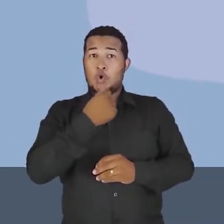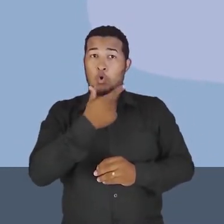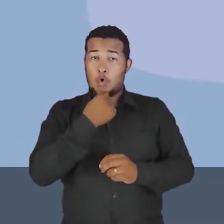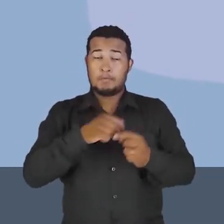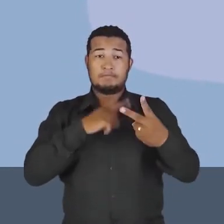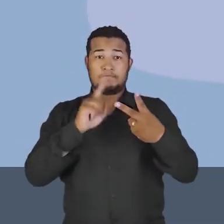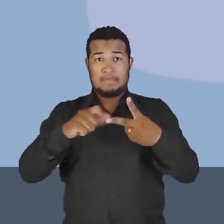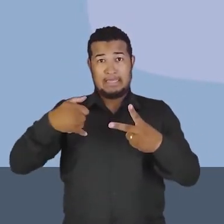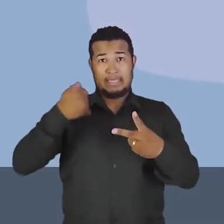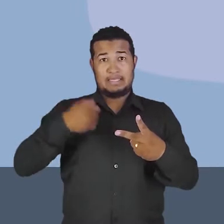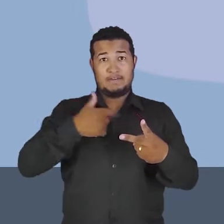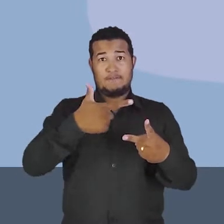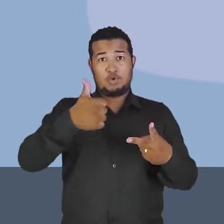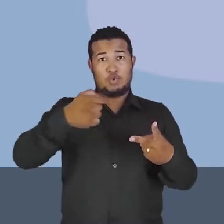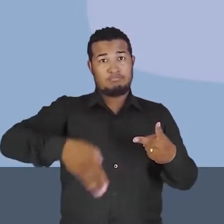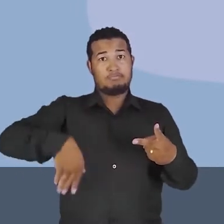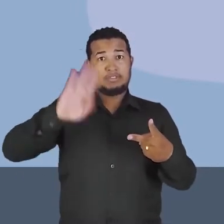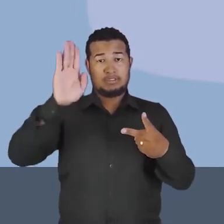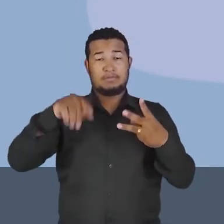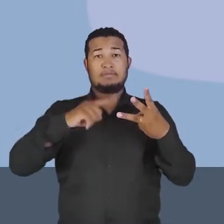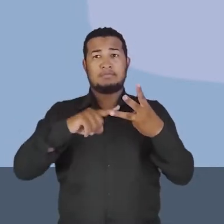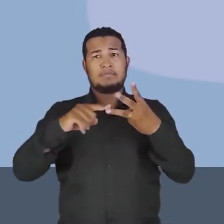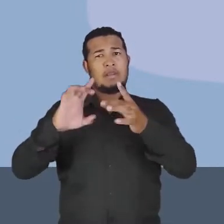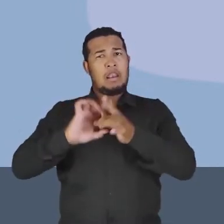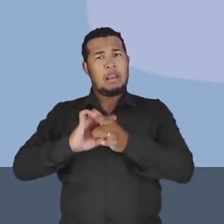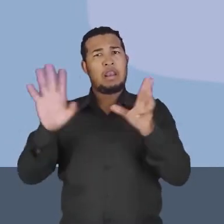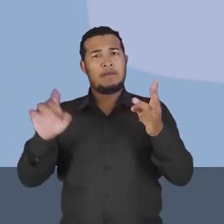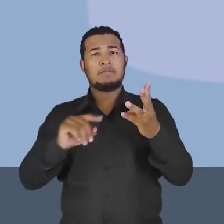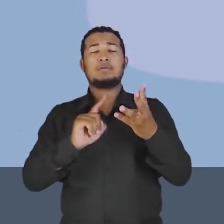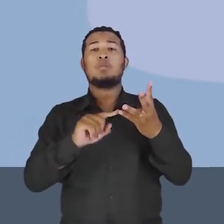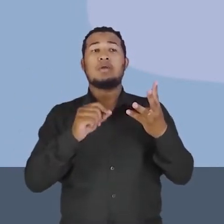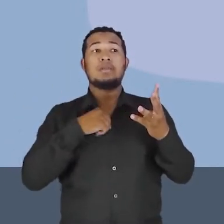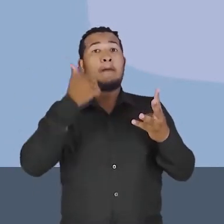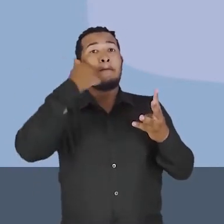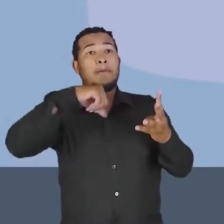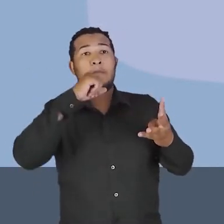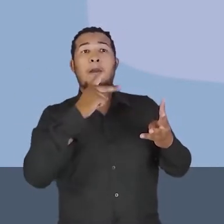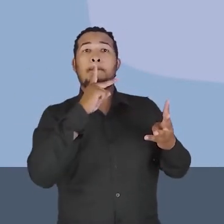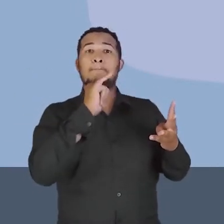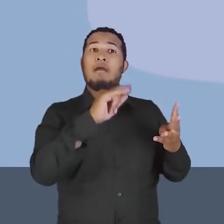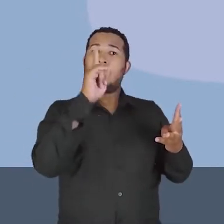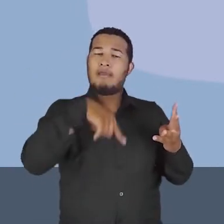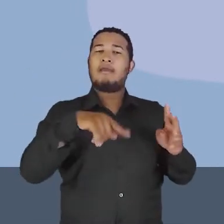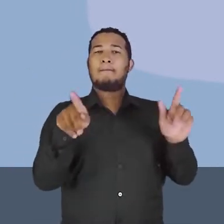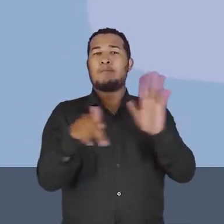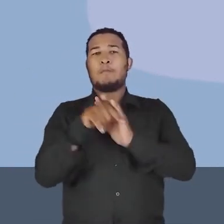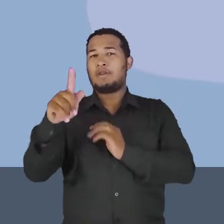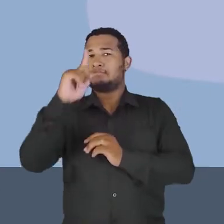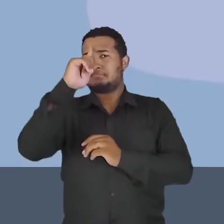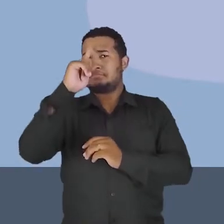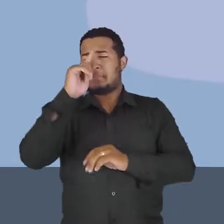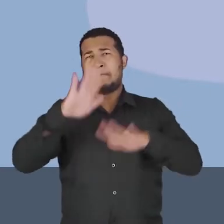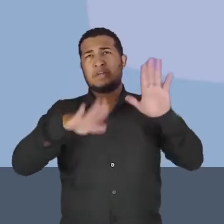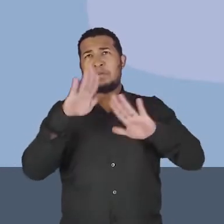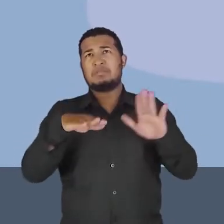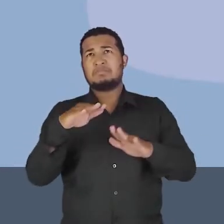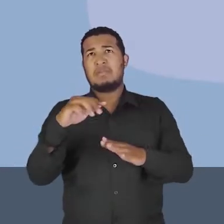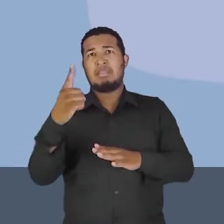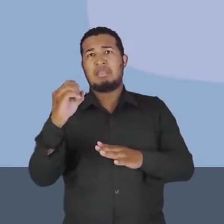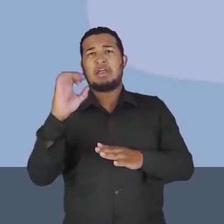maiores de 21 anos, livres, filhos de pai e mãe ateniense. Isso correspondia a cerca de 10% da